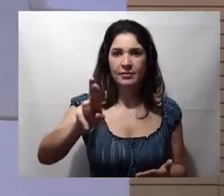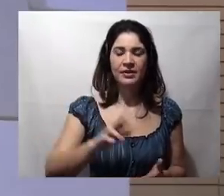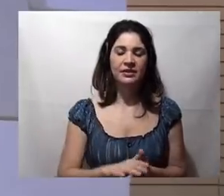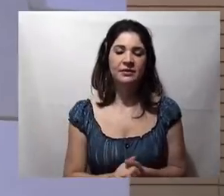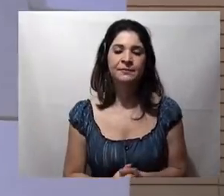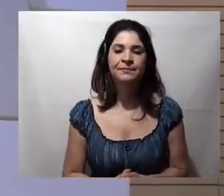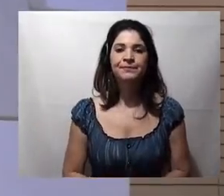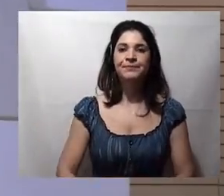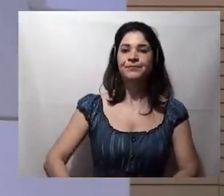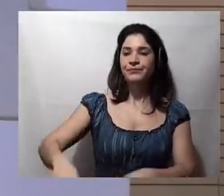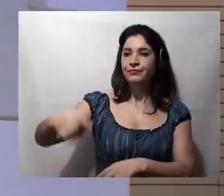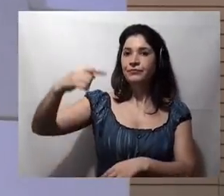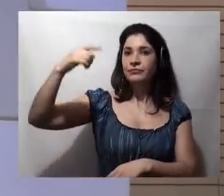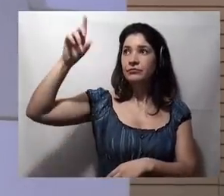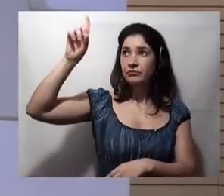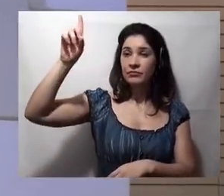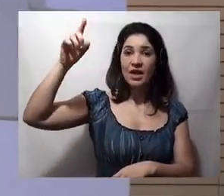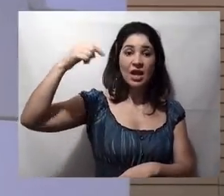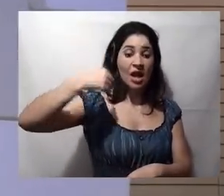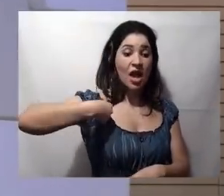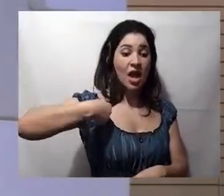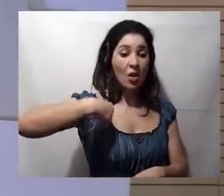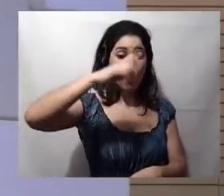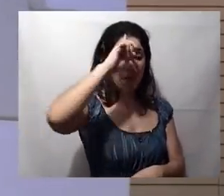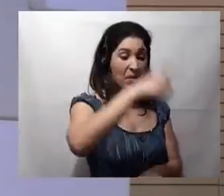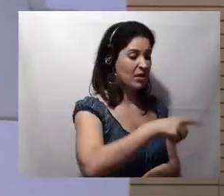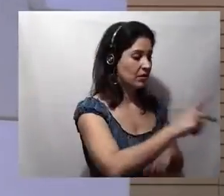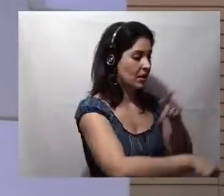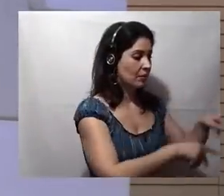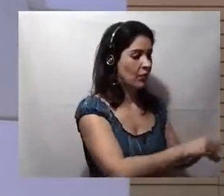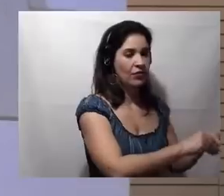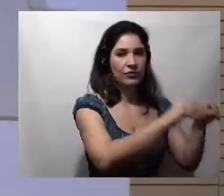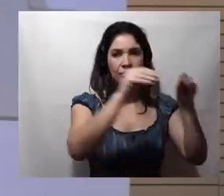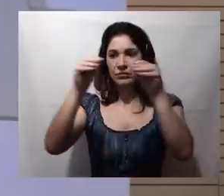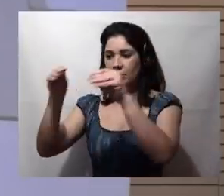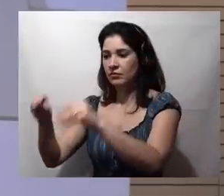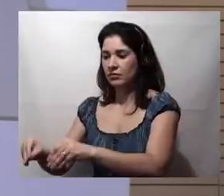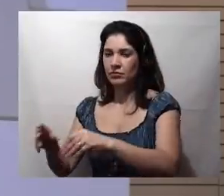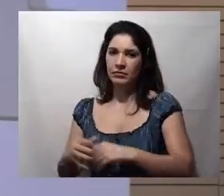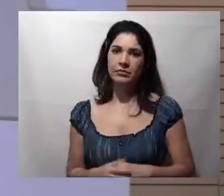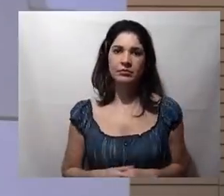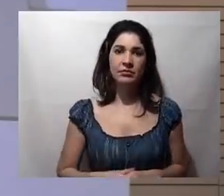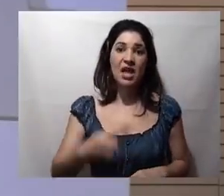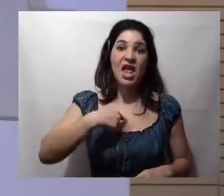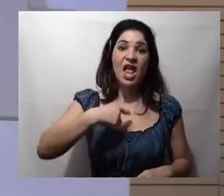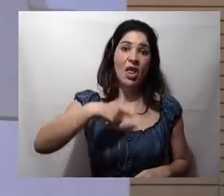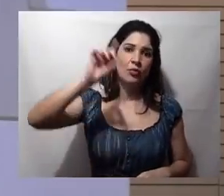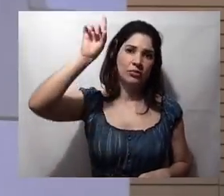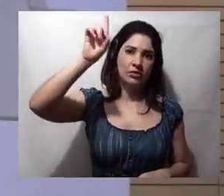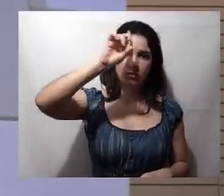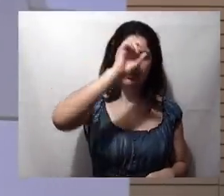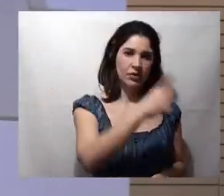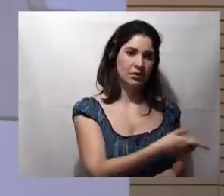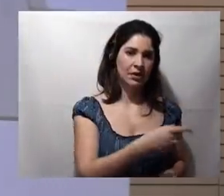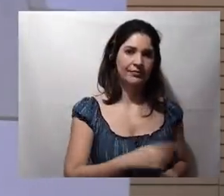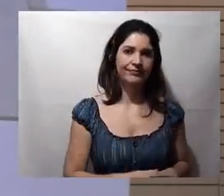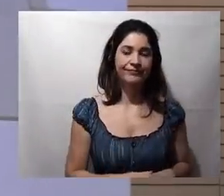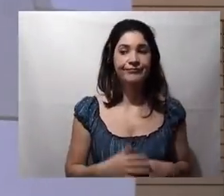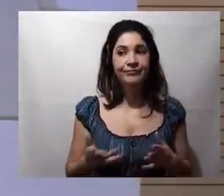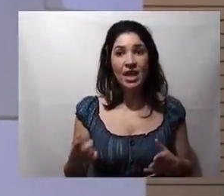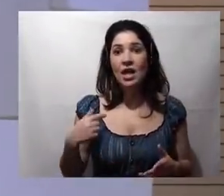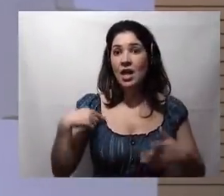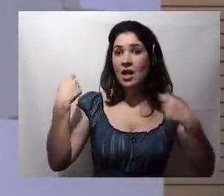eu deportei de jerusalém primeira coisa oitava não esqueça primeira coisa gente boa